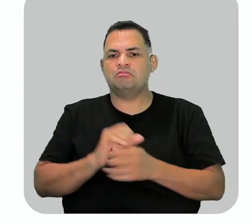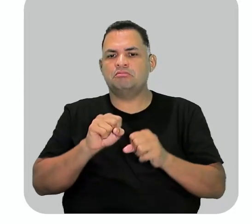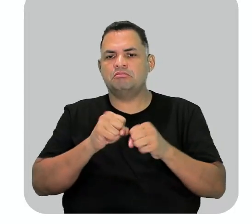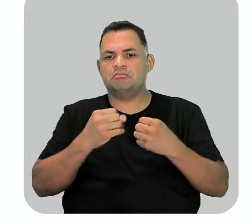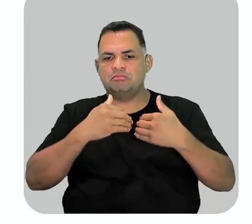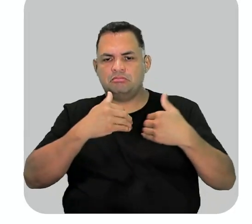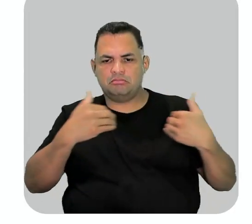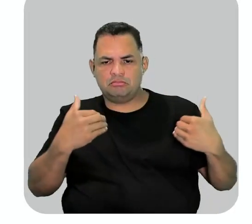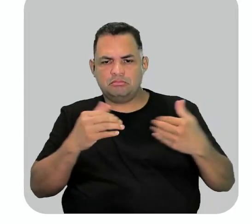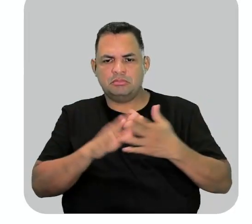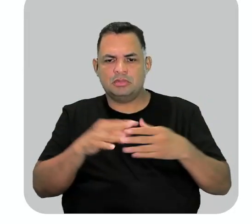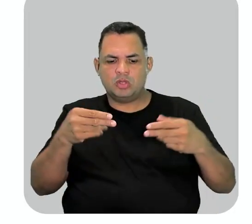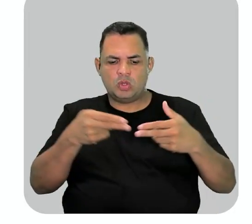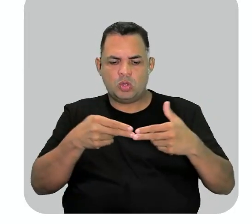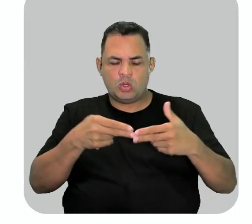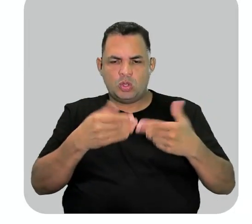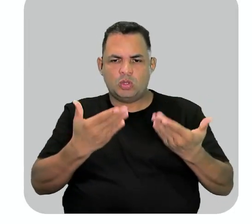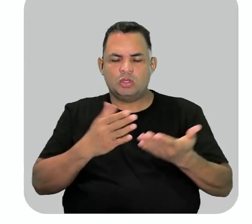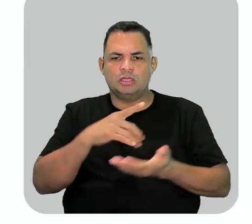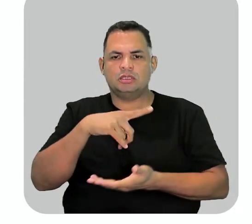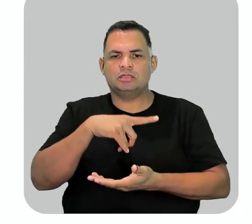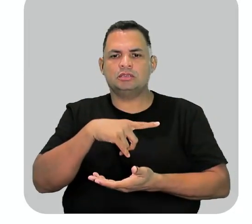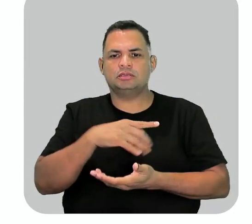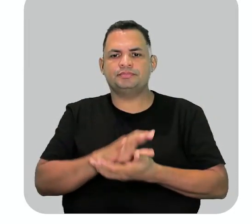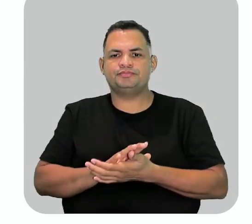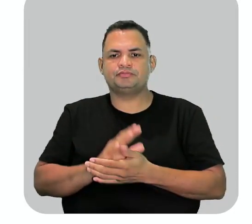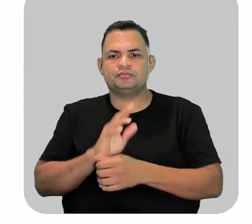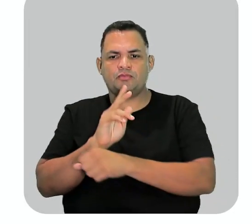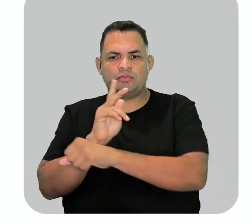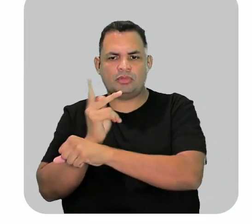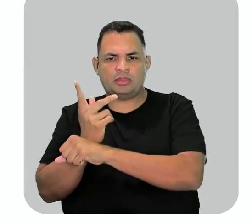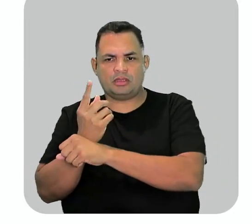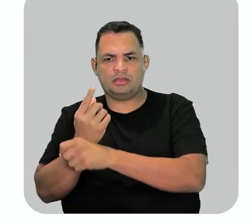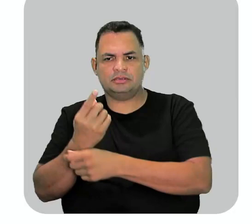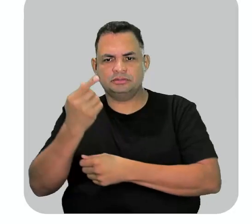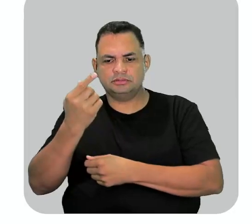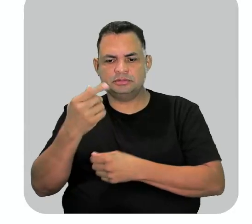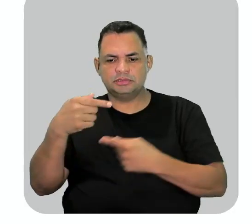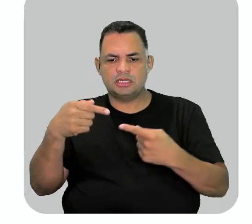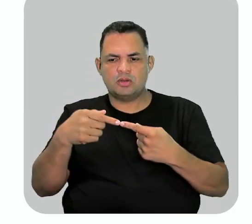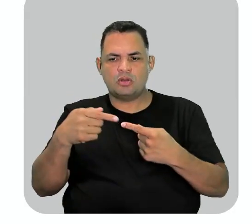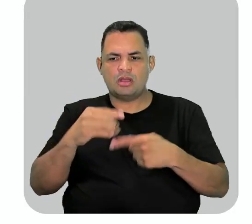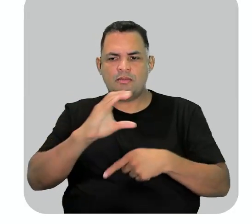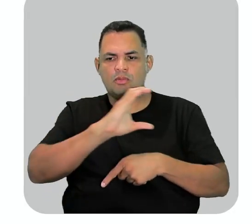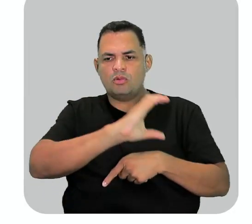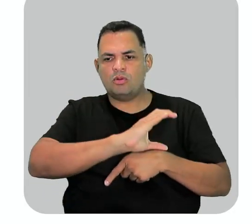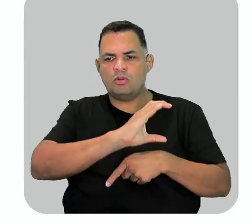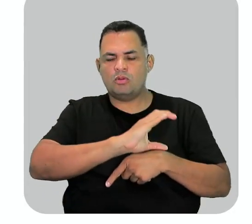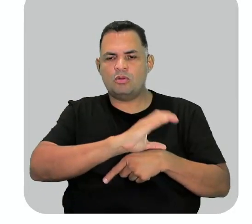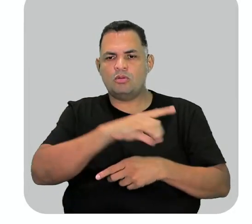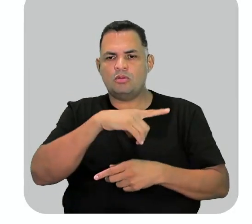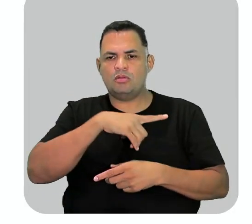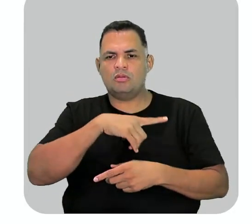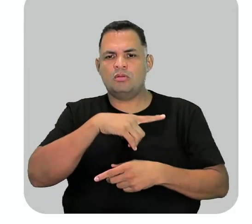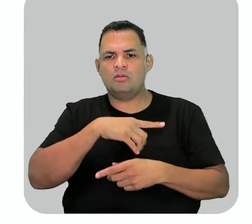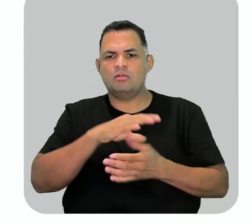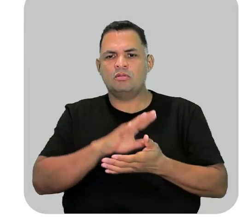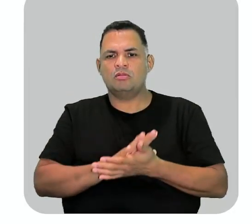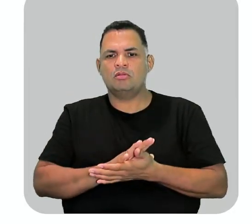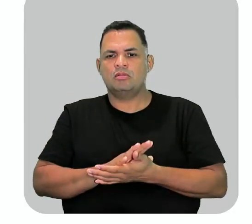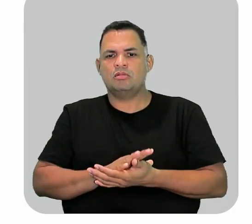da ligação dupla, onde esse hidrogênio aqui vai se ligar a esse carbono. E aí forma